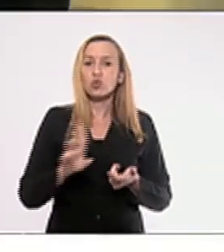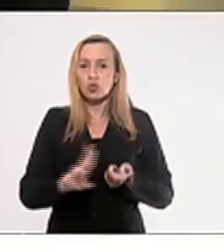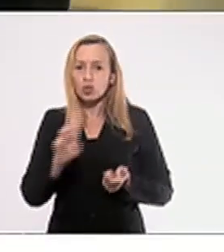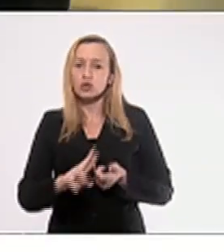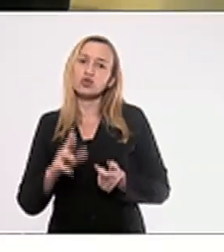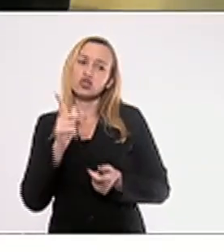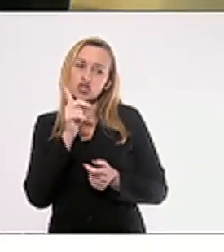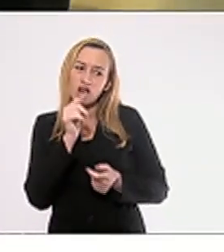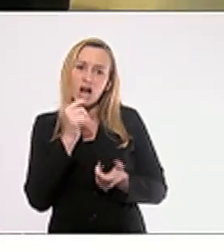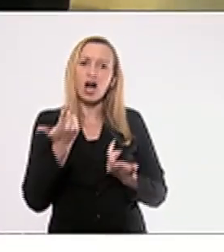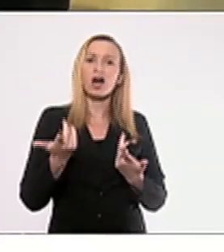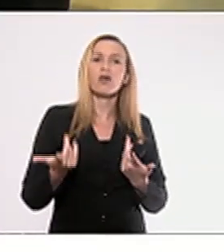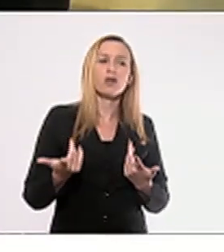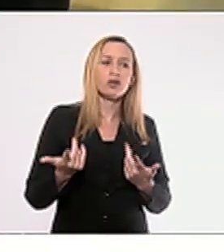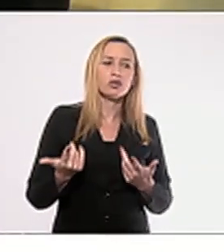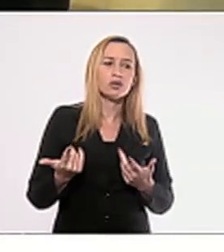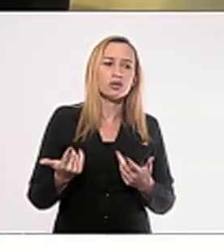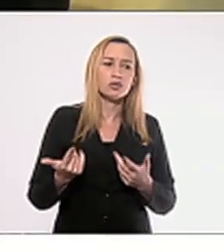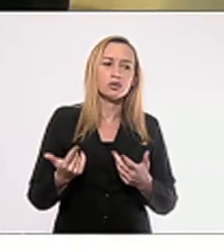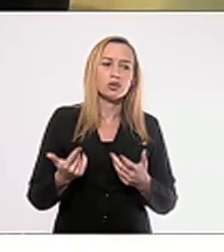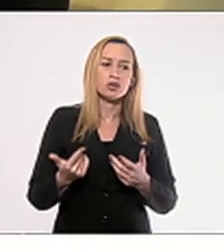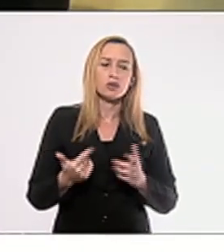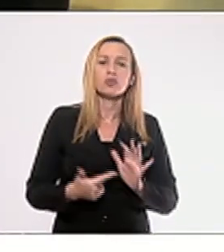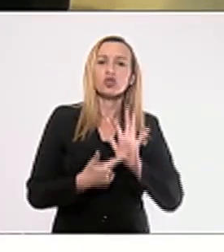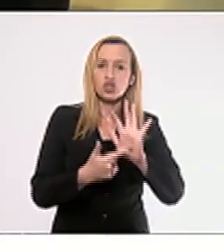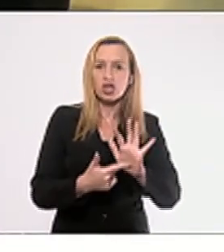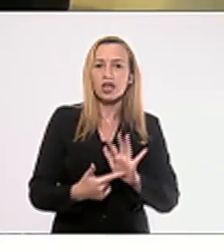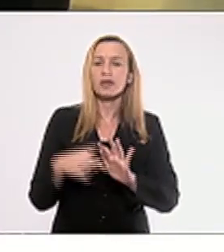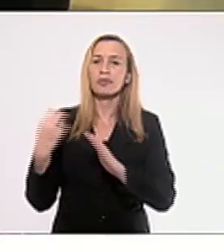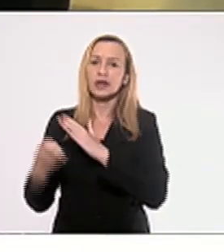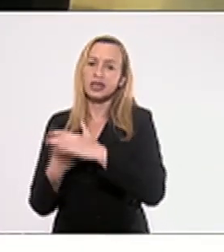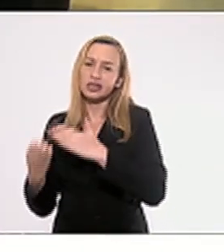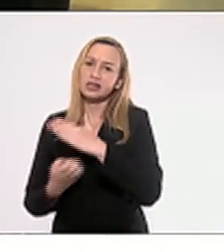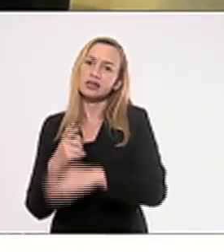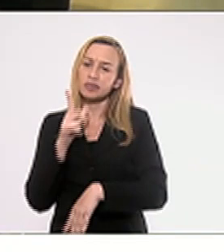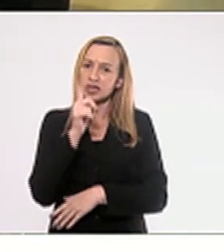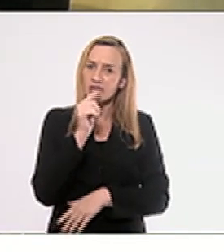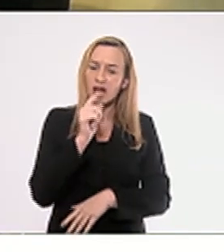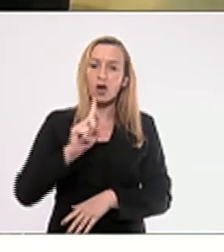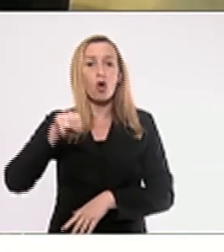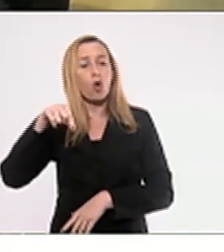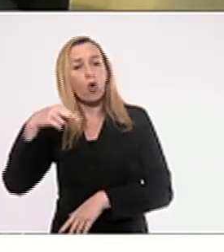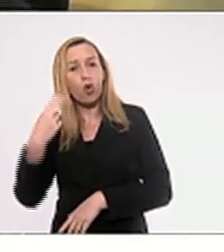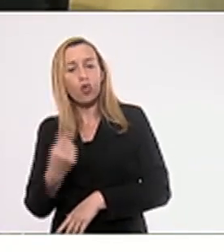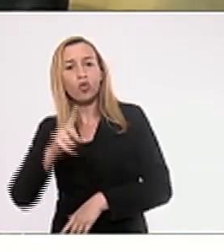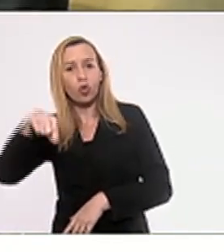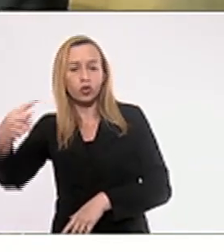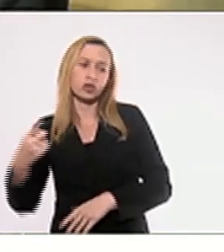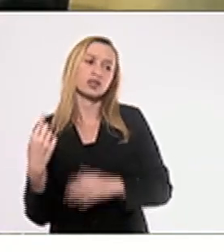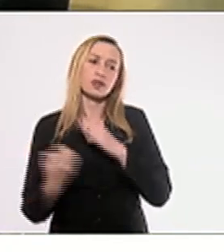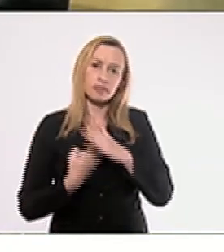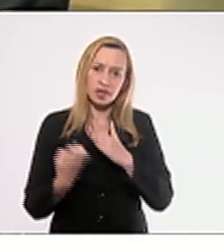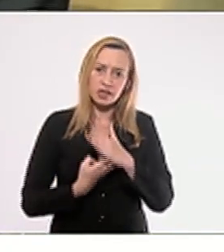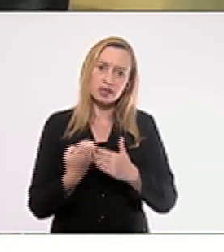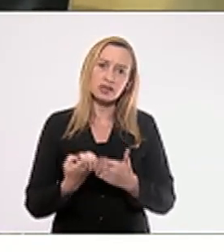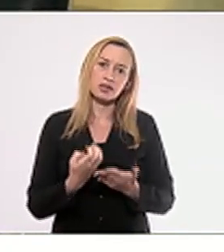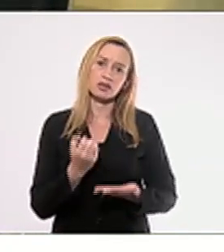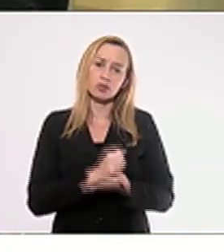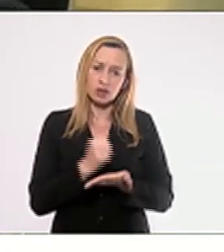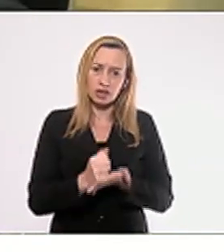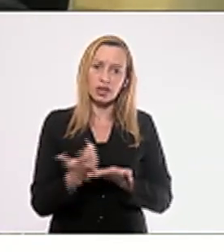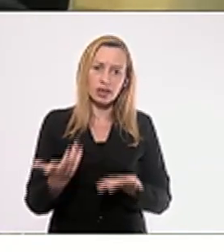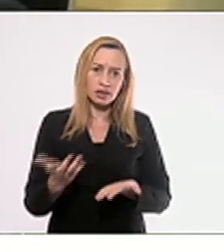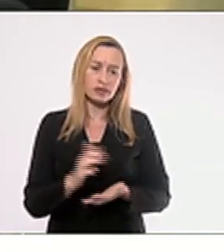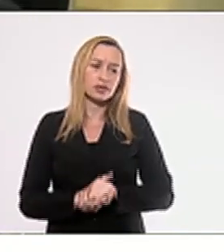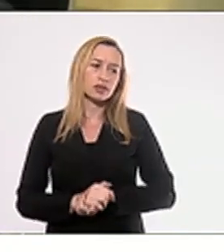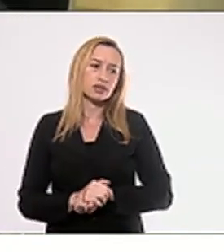as retroativas realizadas pela SEDAI e demais empresas prestadoras do serviço no âmbito do Estado?